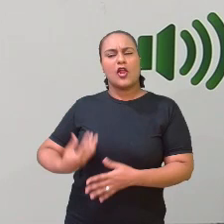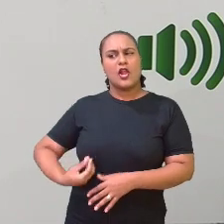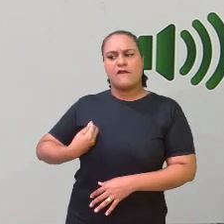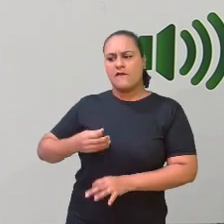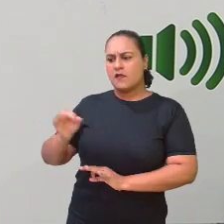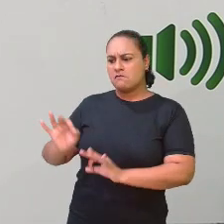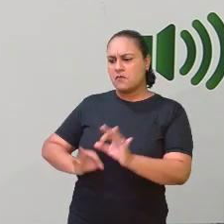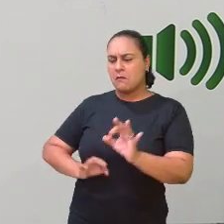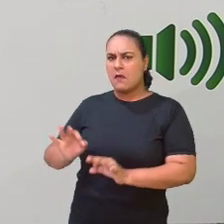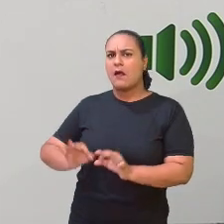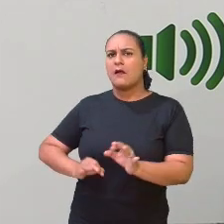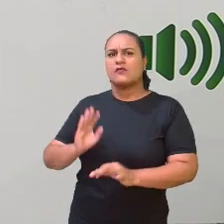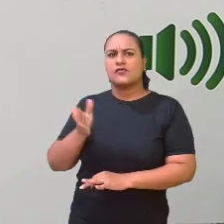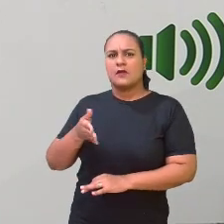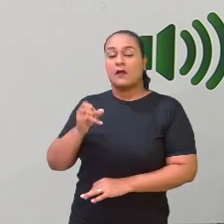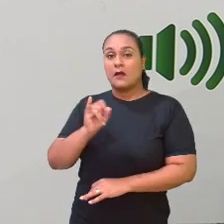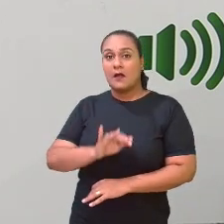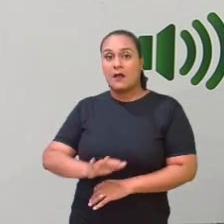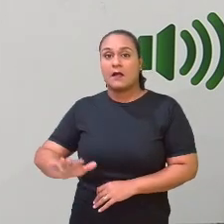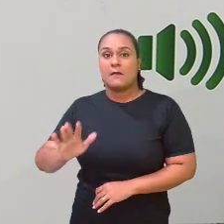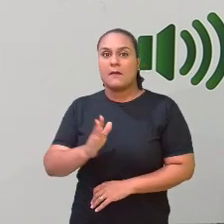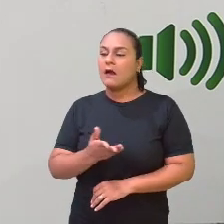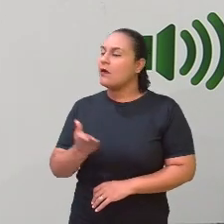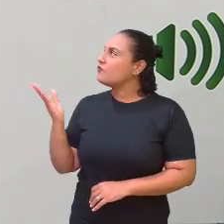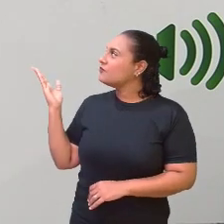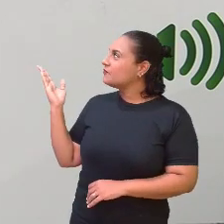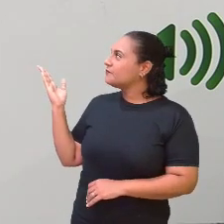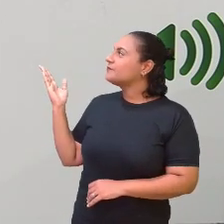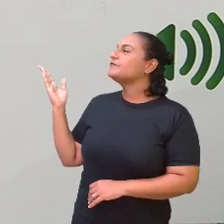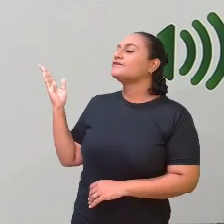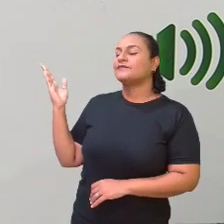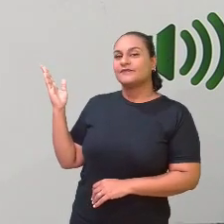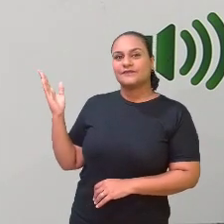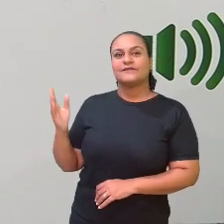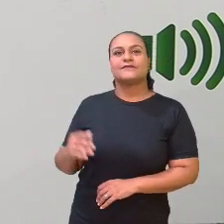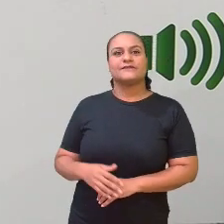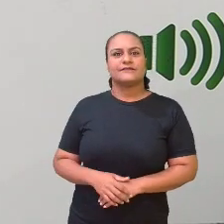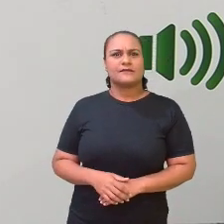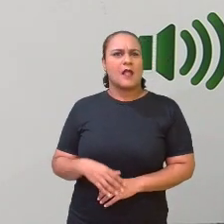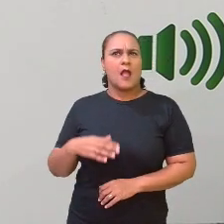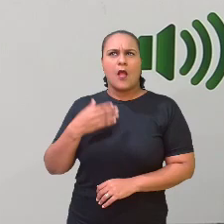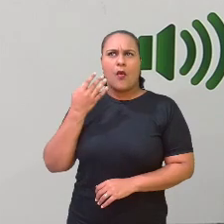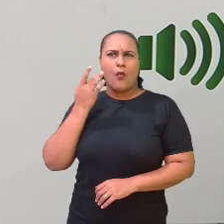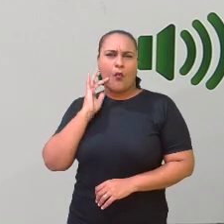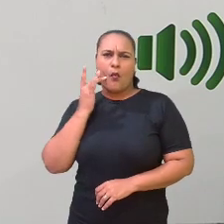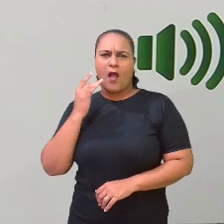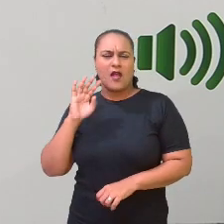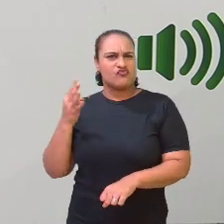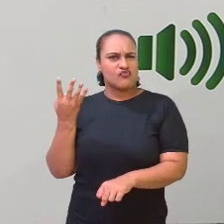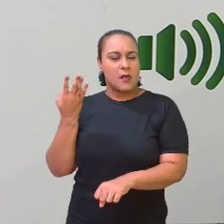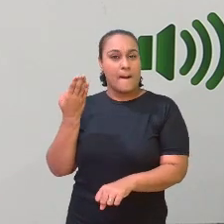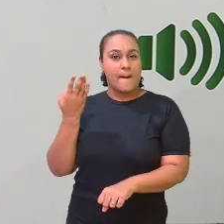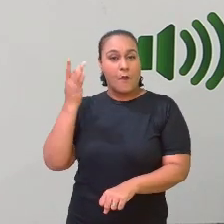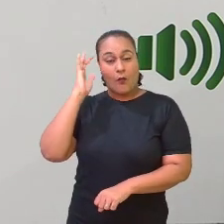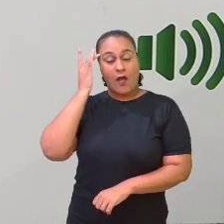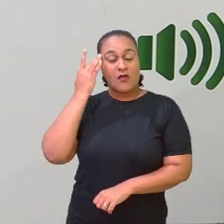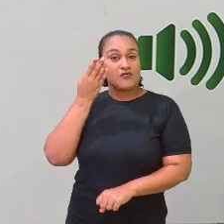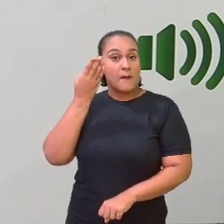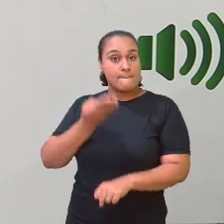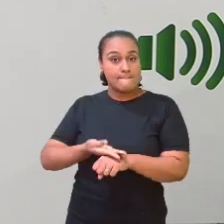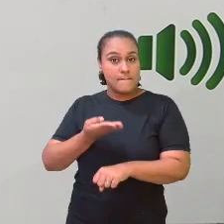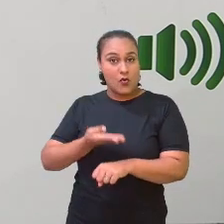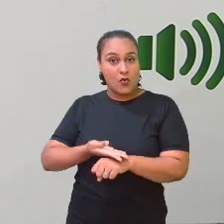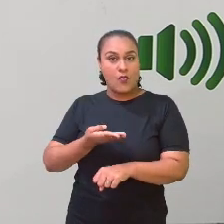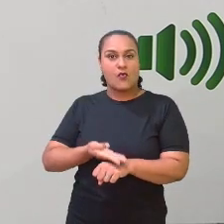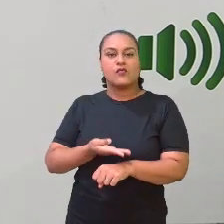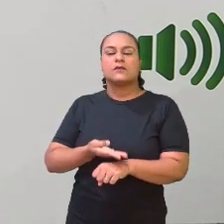essa imagem aí, essa escultura, provavelmente em bronze ou algum outro tipo de metal que existia na época,